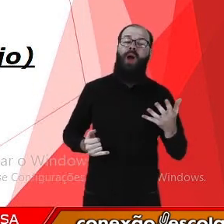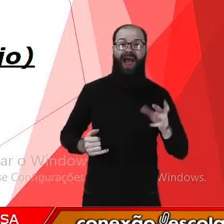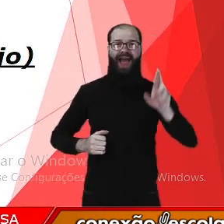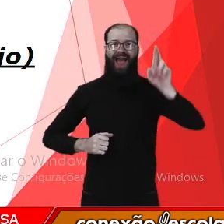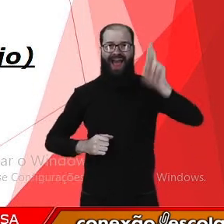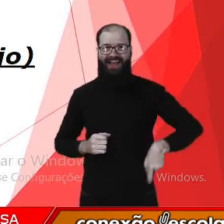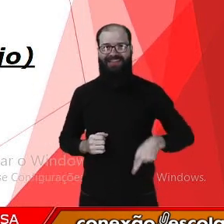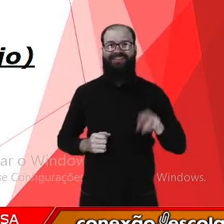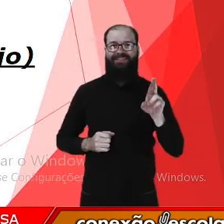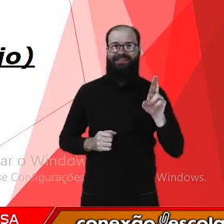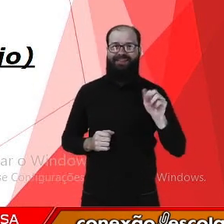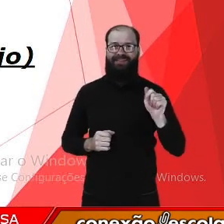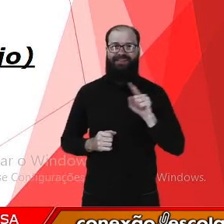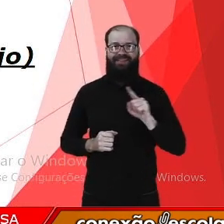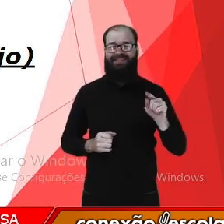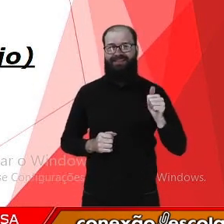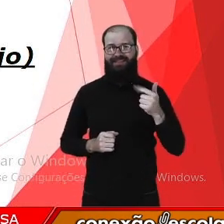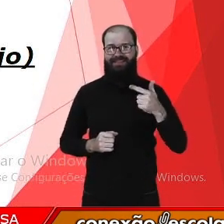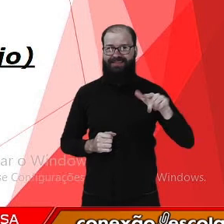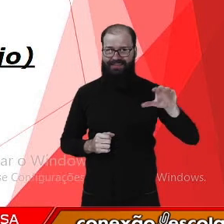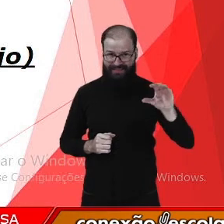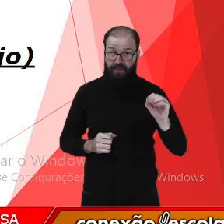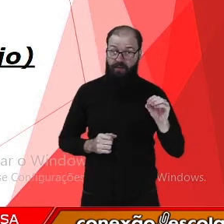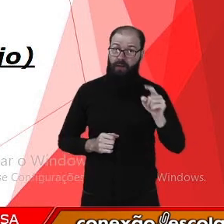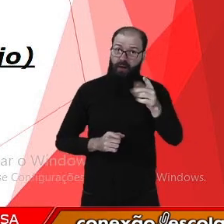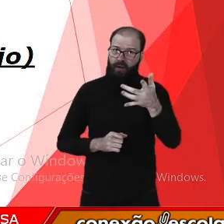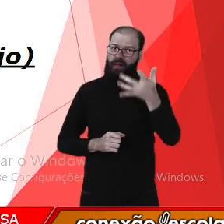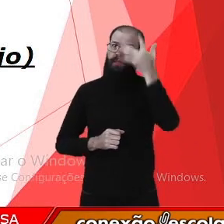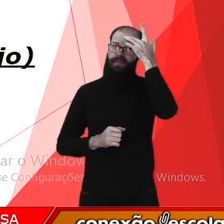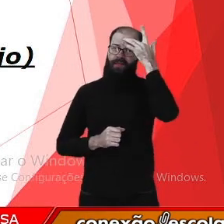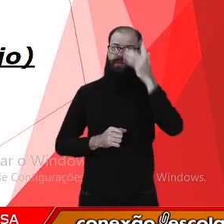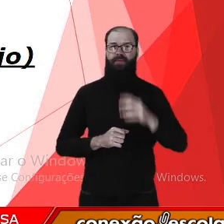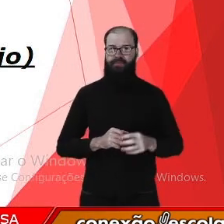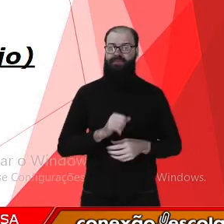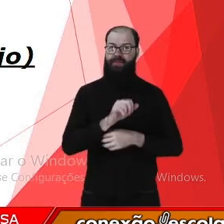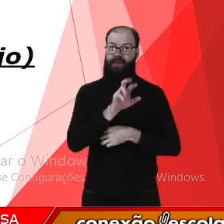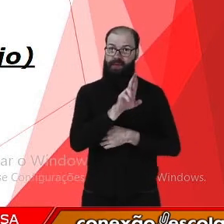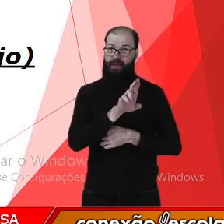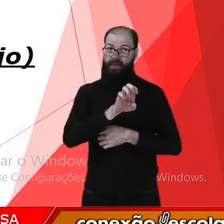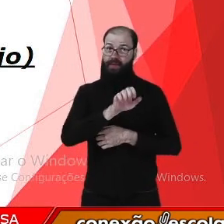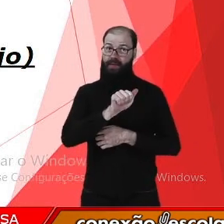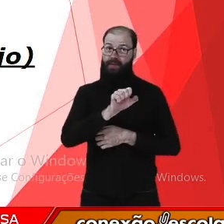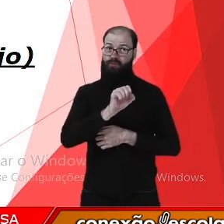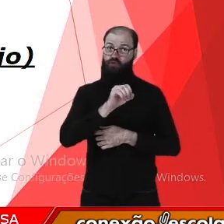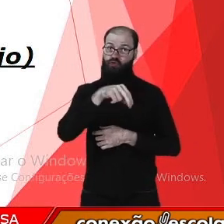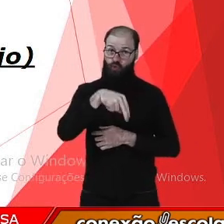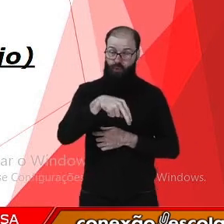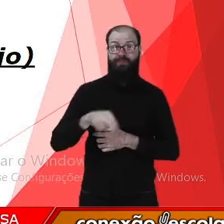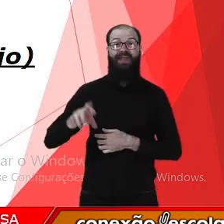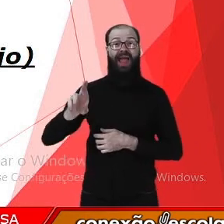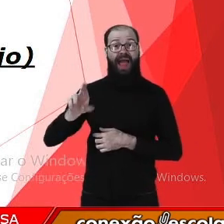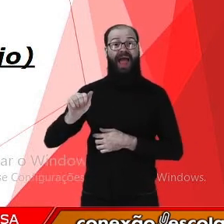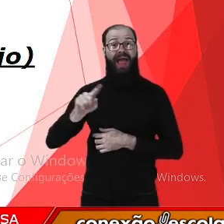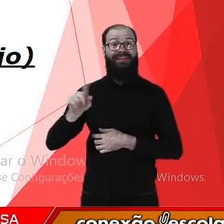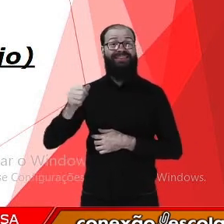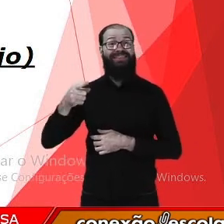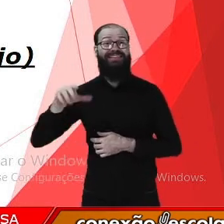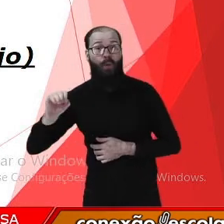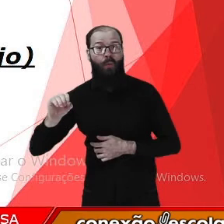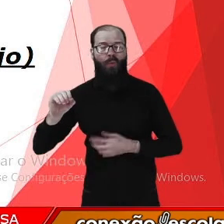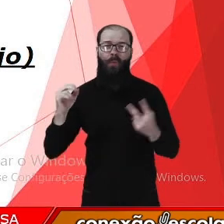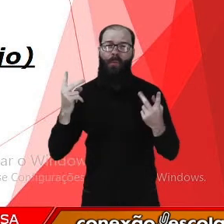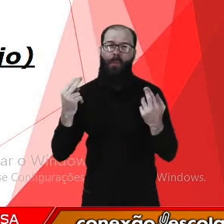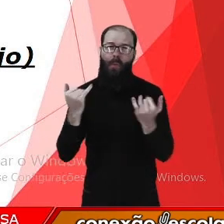Razão. Então já grava aí na sua cabeça, ó, o texto fala de alguma coisa relacionada à razão. Aí se você seguir,